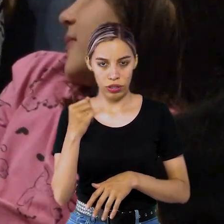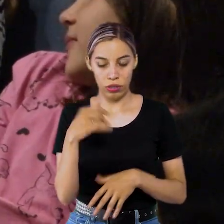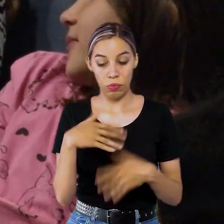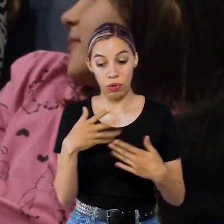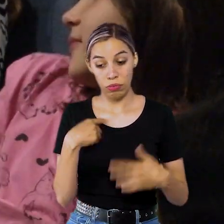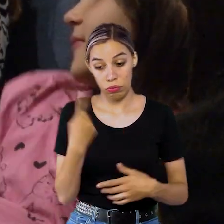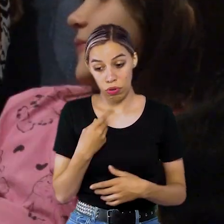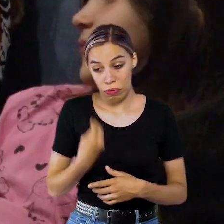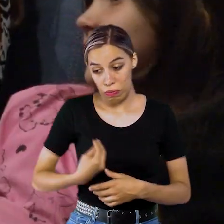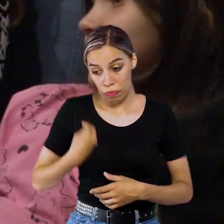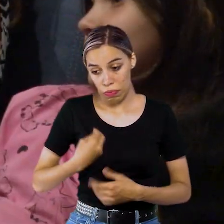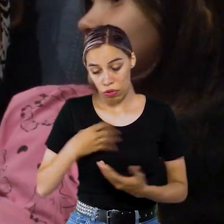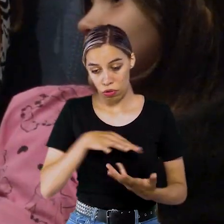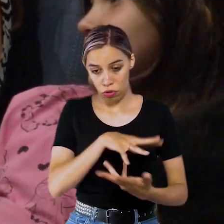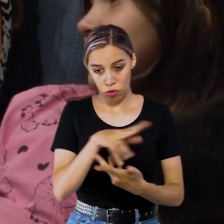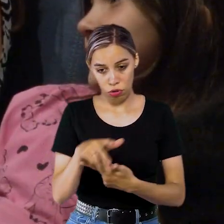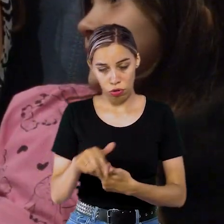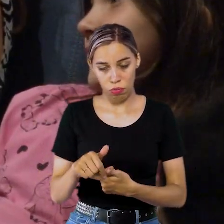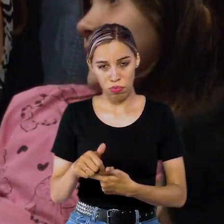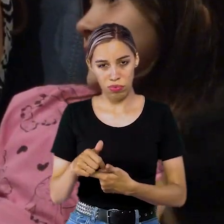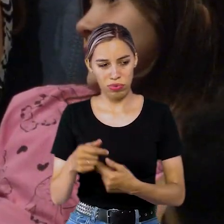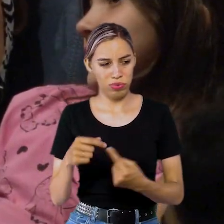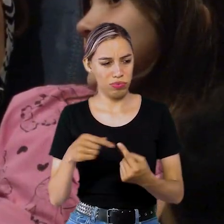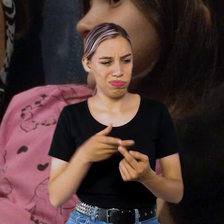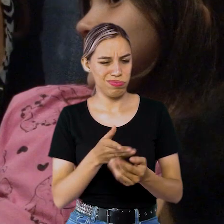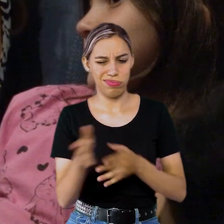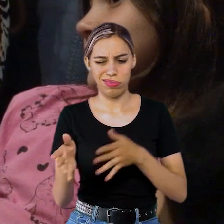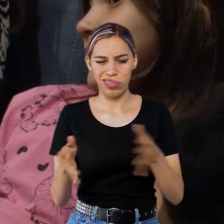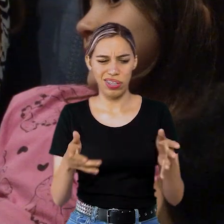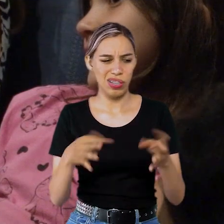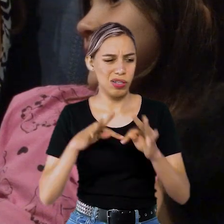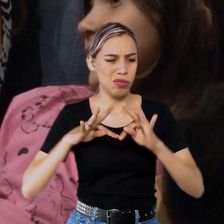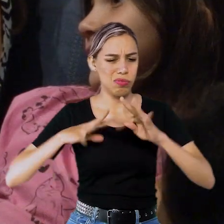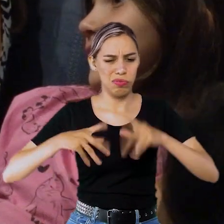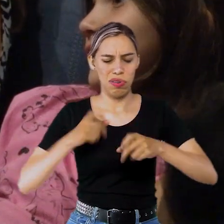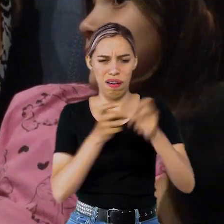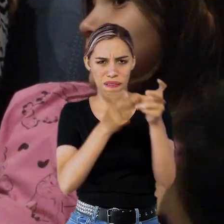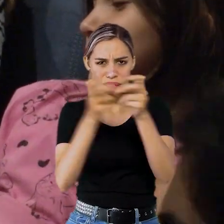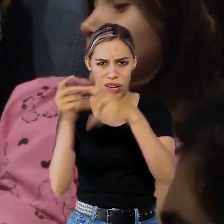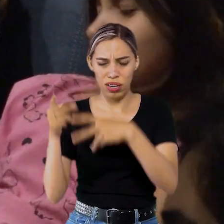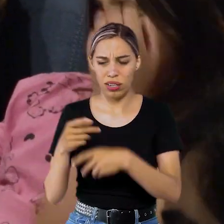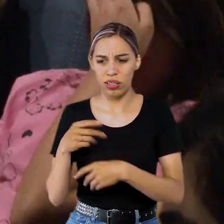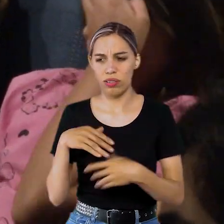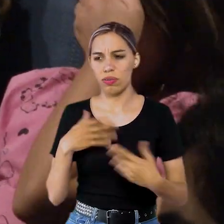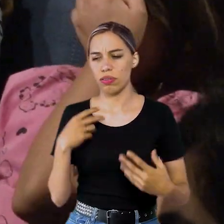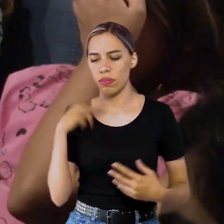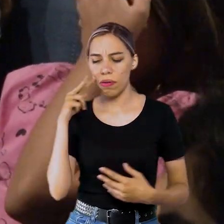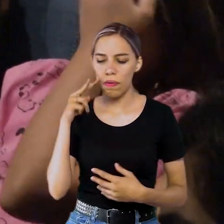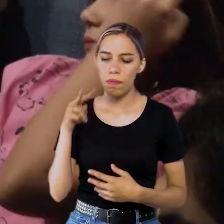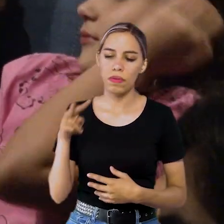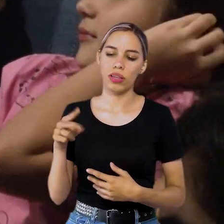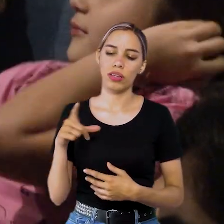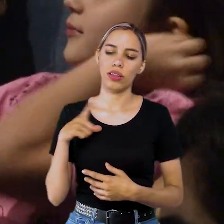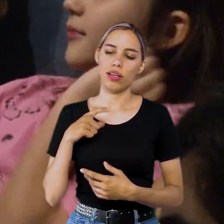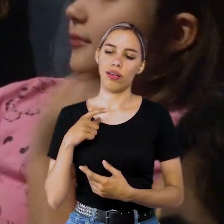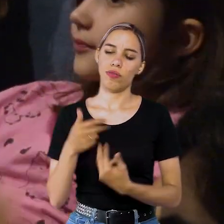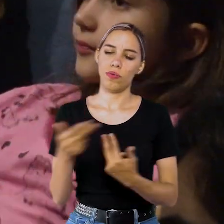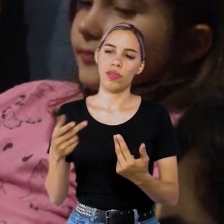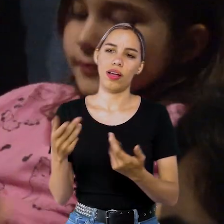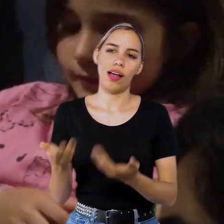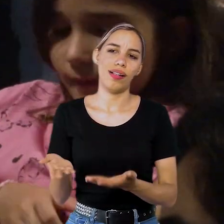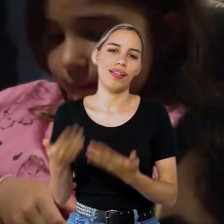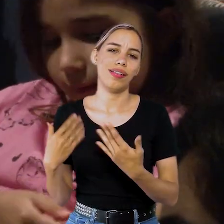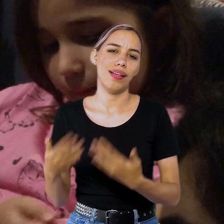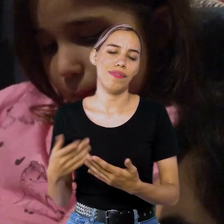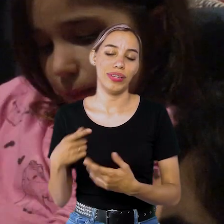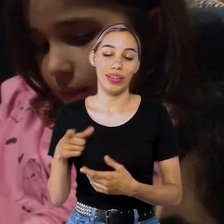vive num mundo tão incoerente, onde tudo vira mercadoria, e a gente olha para algo que traz essa leveza, e você